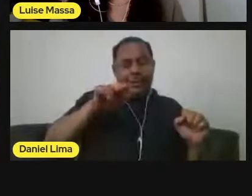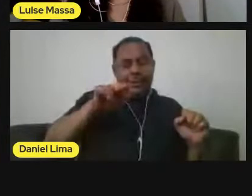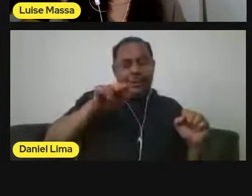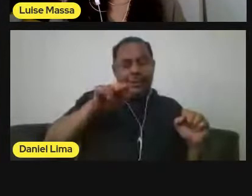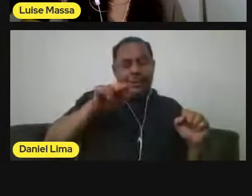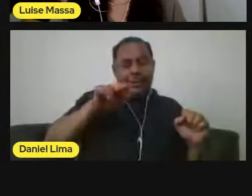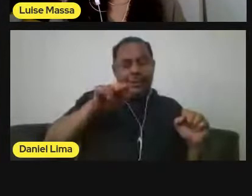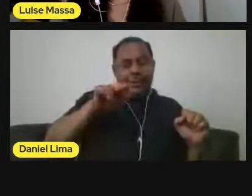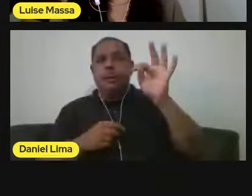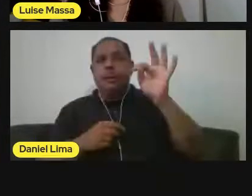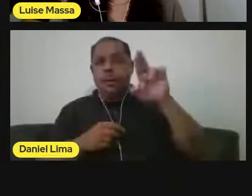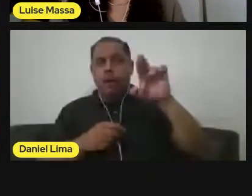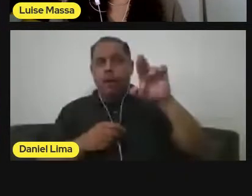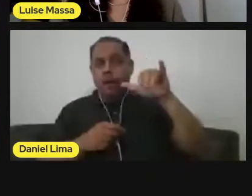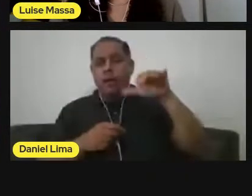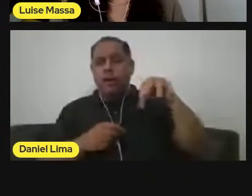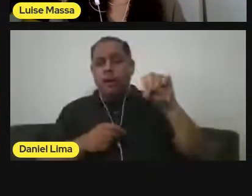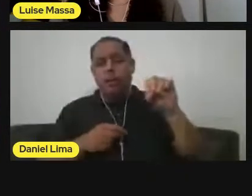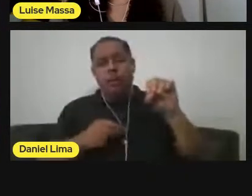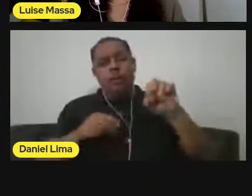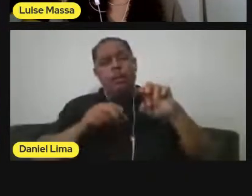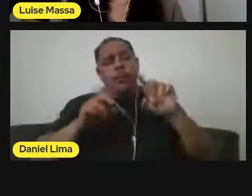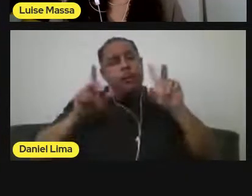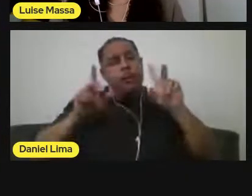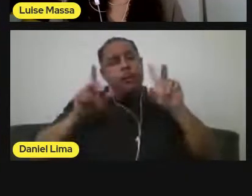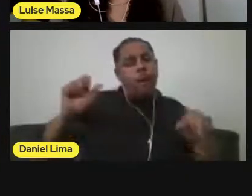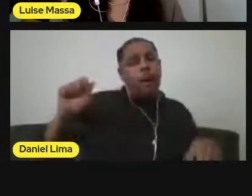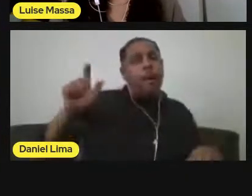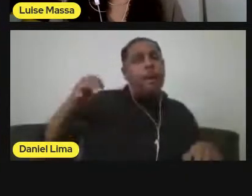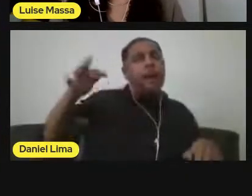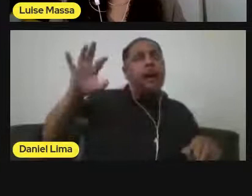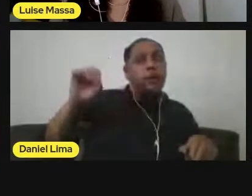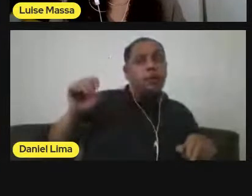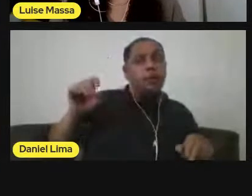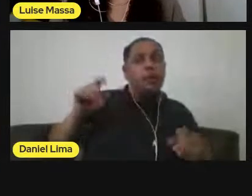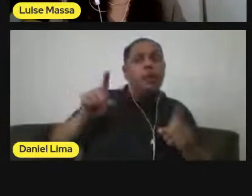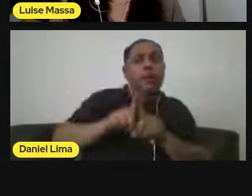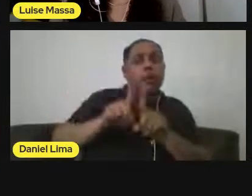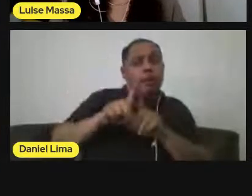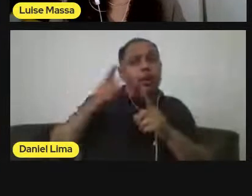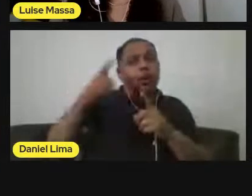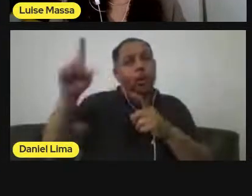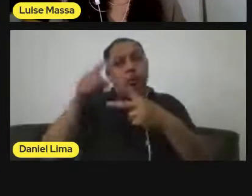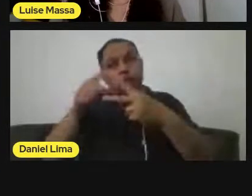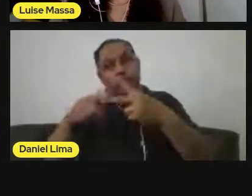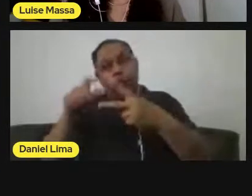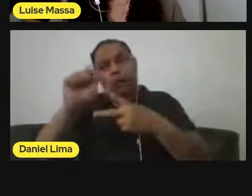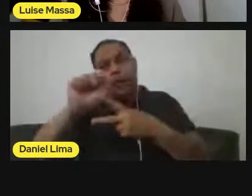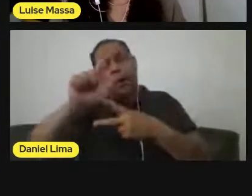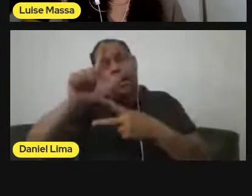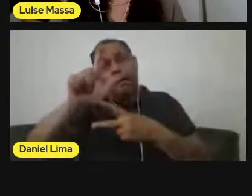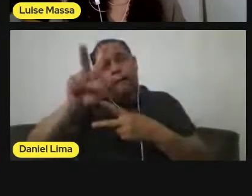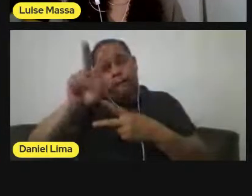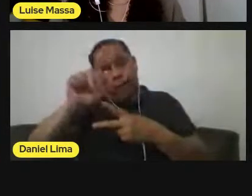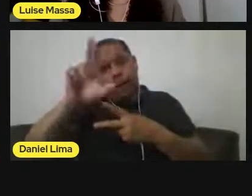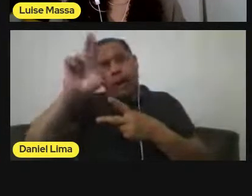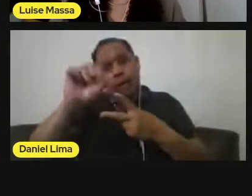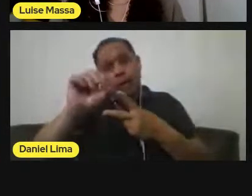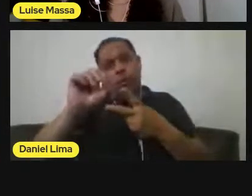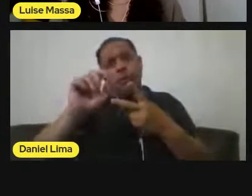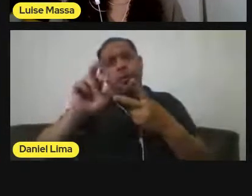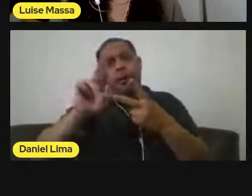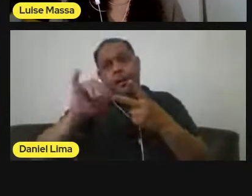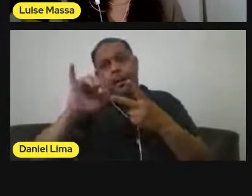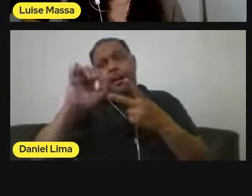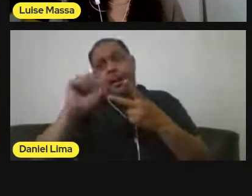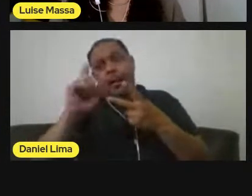Alberto Queiro e os outros dois, o Álvaro de Campos e o Ricardo Reis, foram. Então, desde já, tem muitos